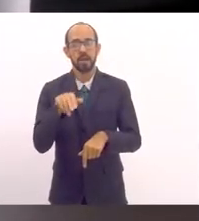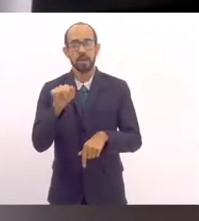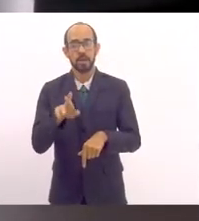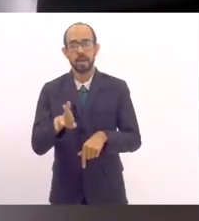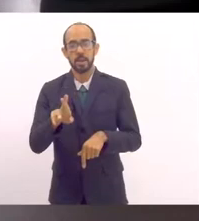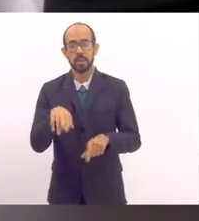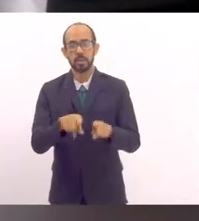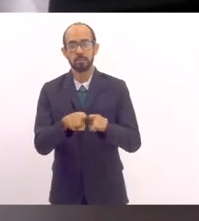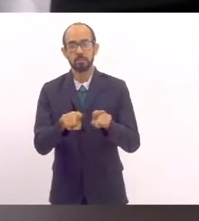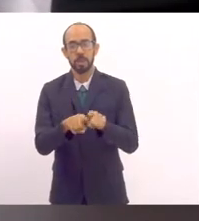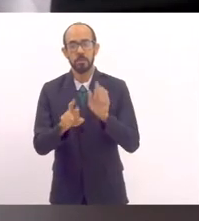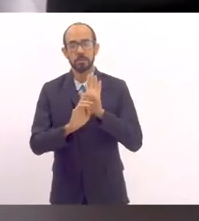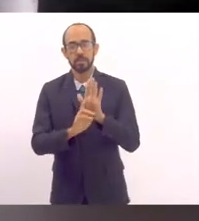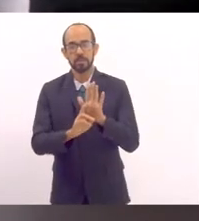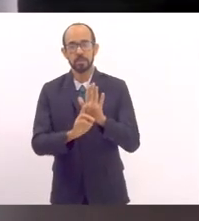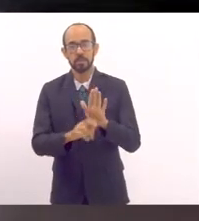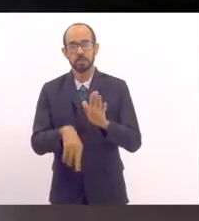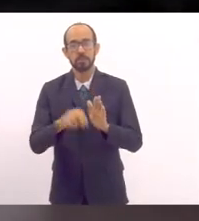deputada Zeidan.